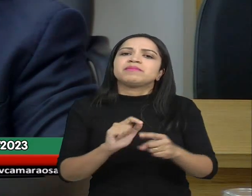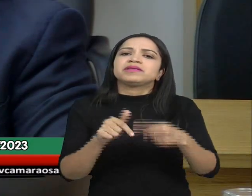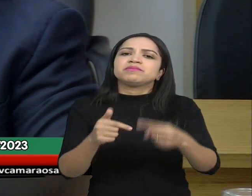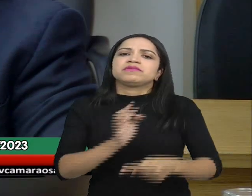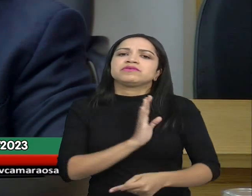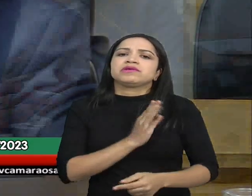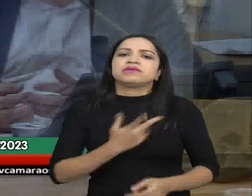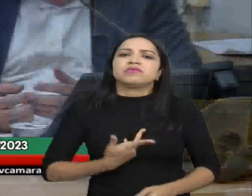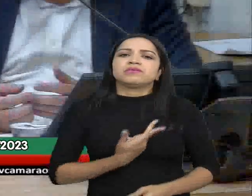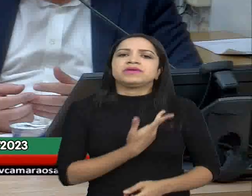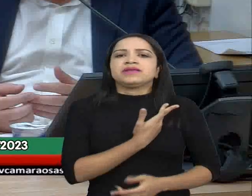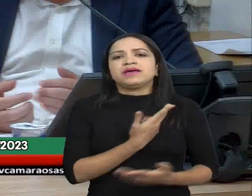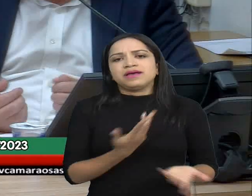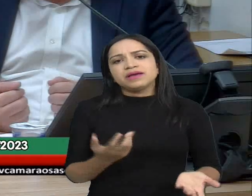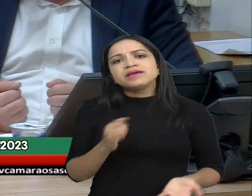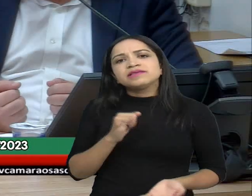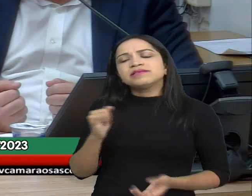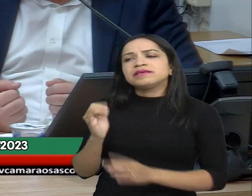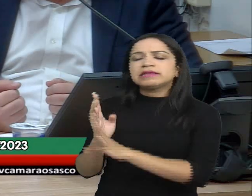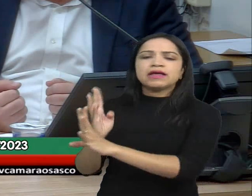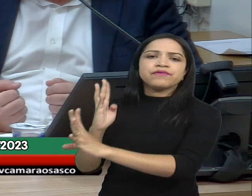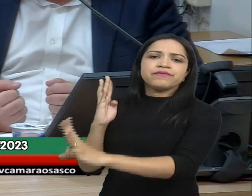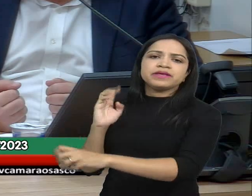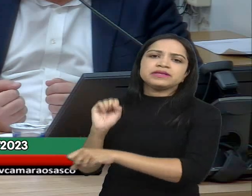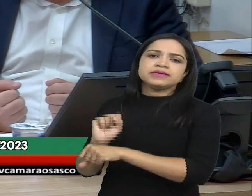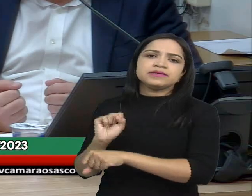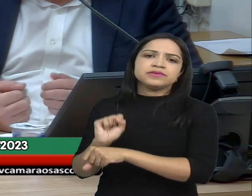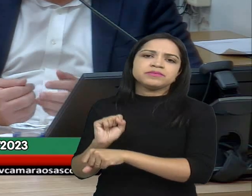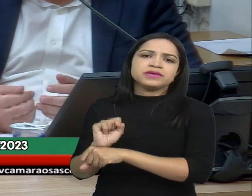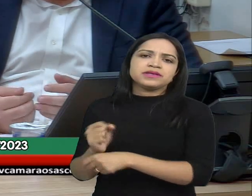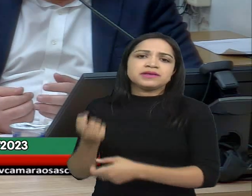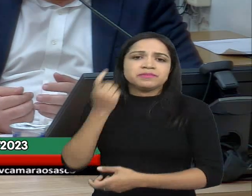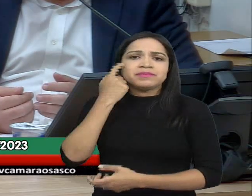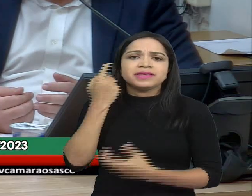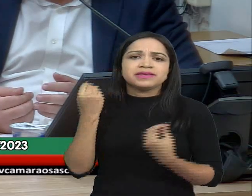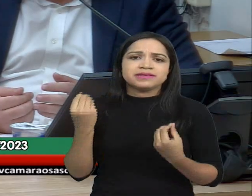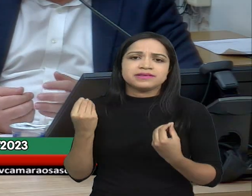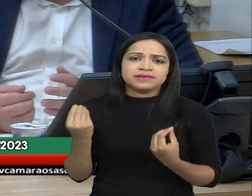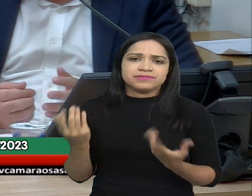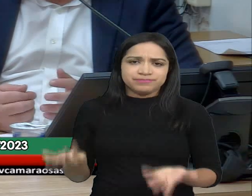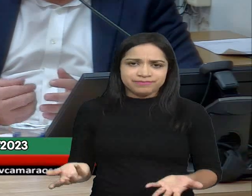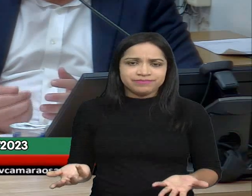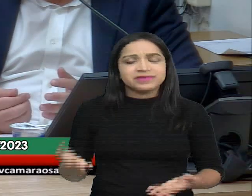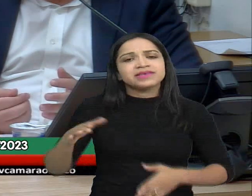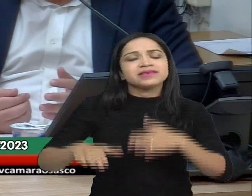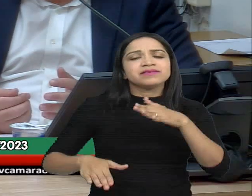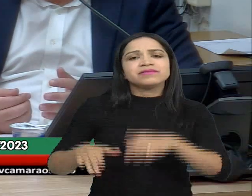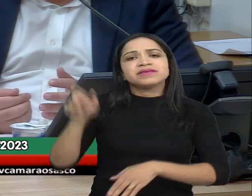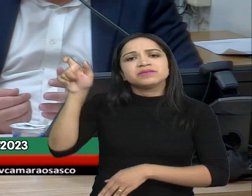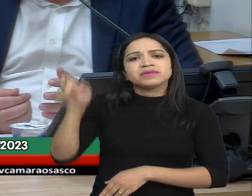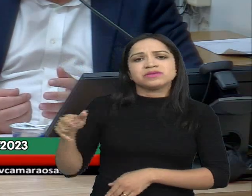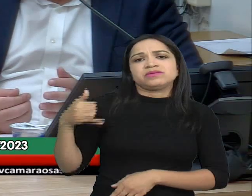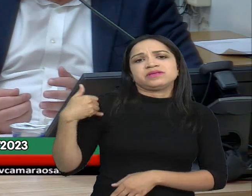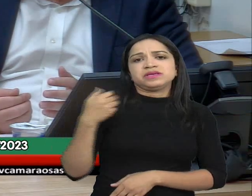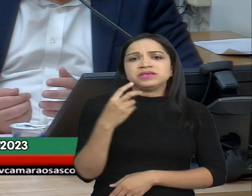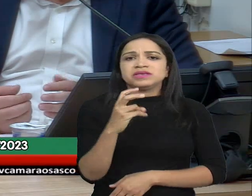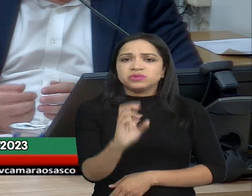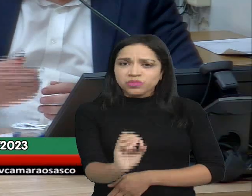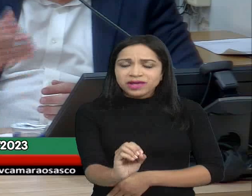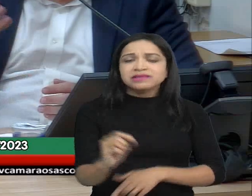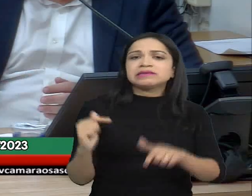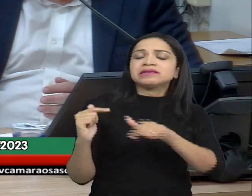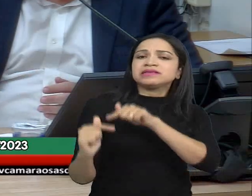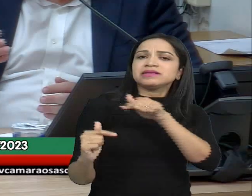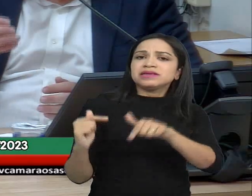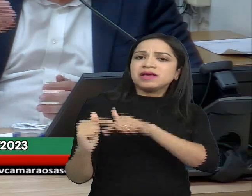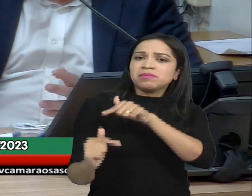esperando também. E a maioria das vezes é o paciente autônomo, de 50 anos, que não